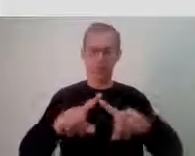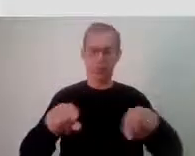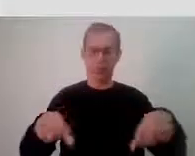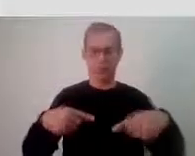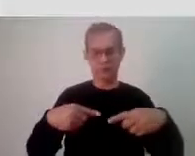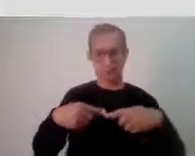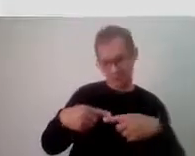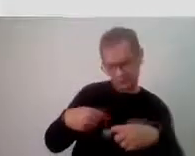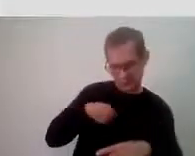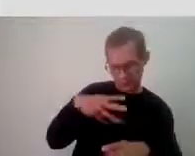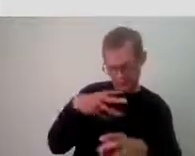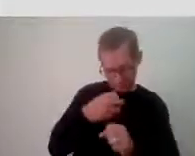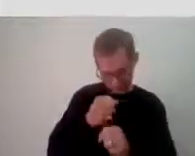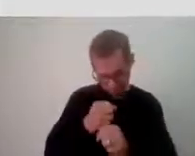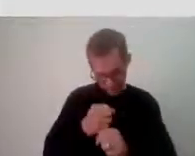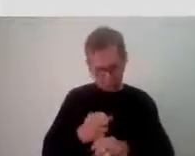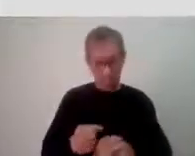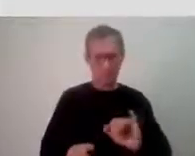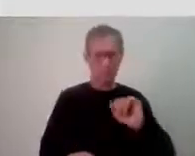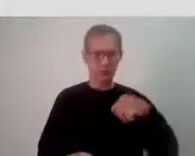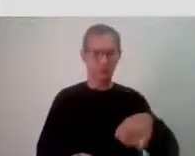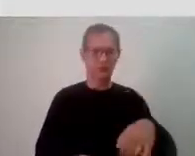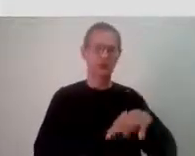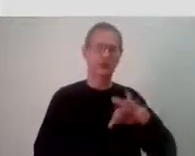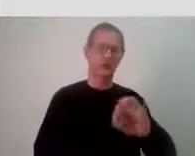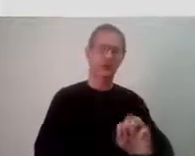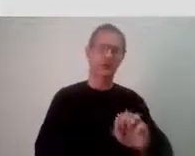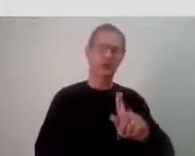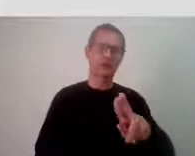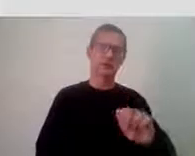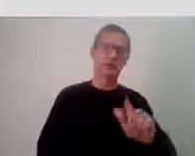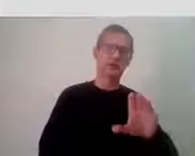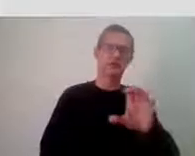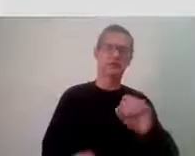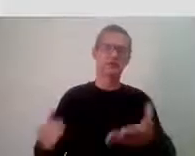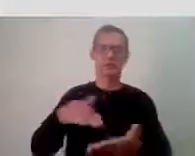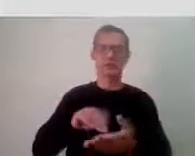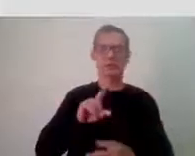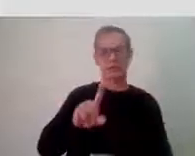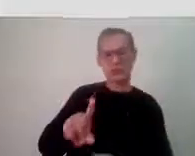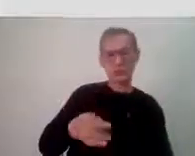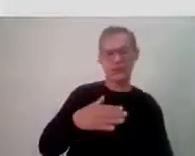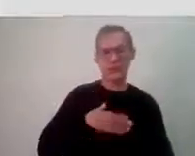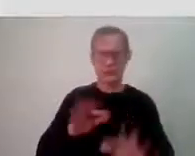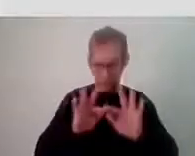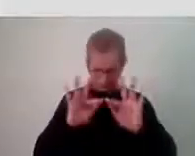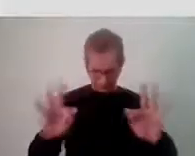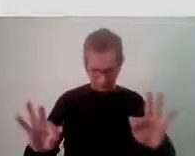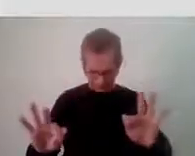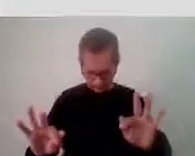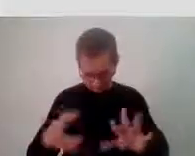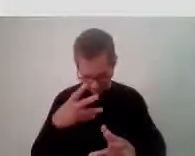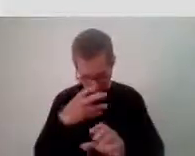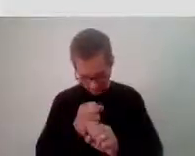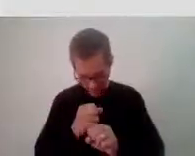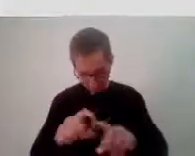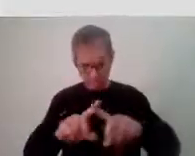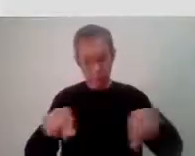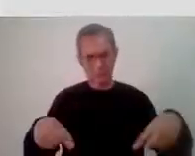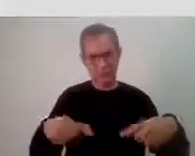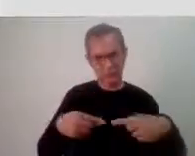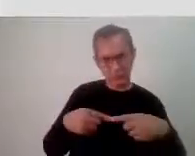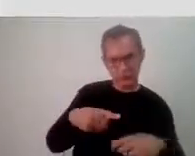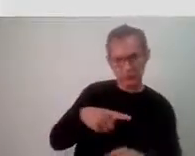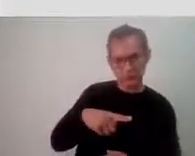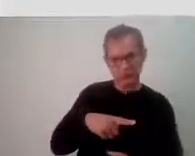área? É só eu calcular a integral de 0 a 1 da minha função. Então, o cálculo de área, quando você